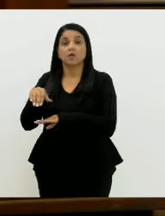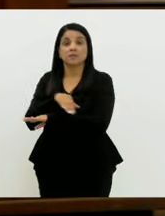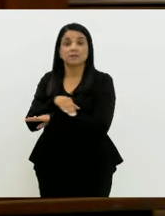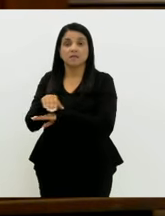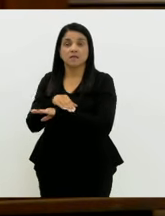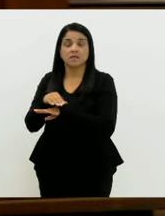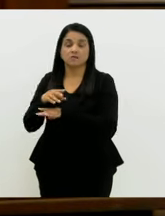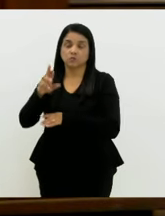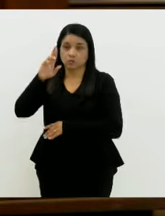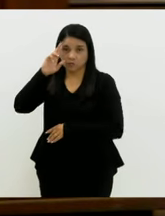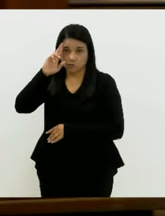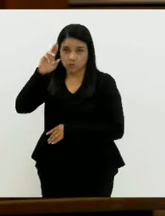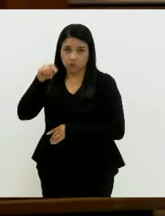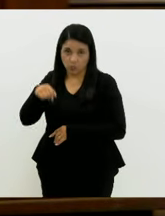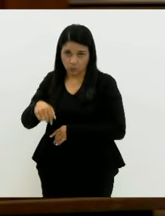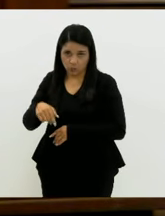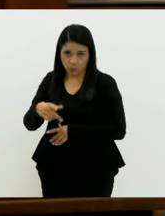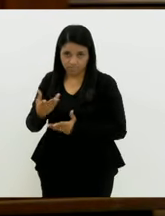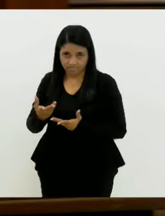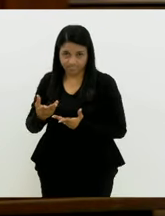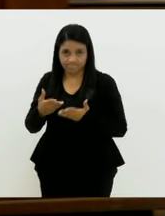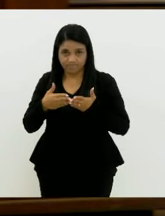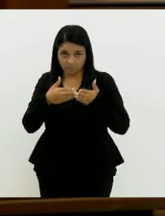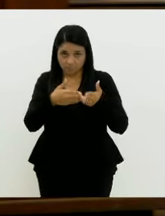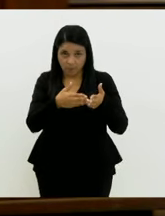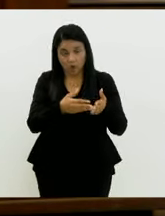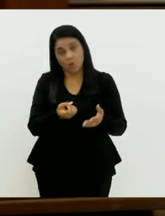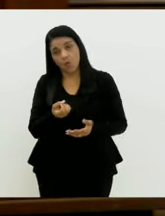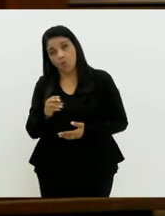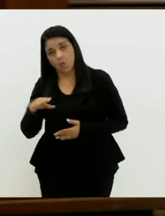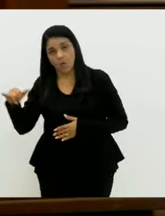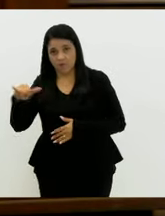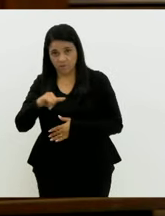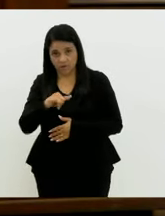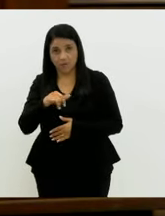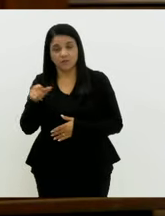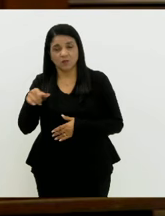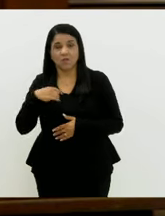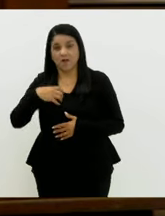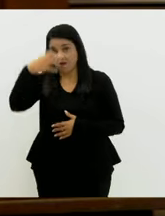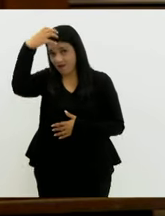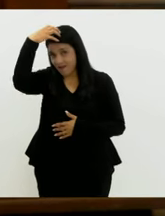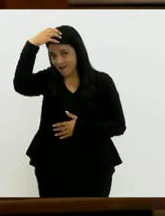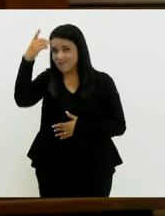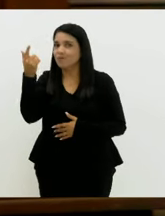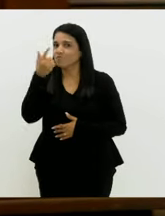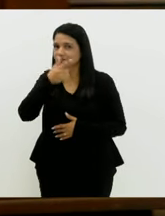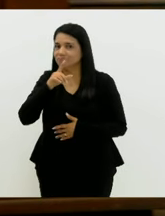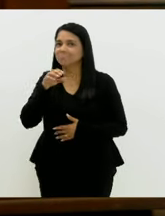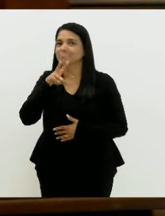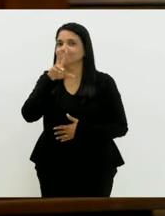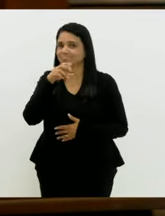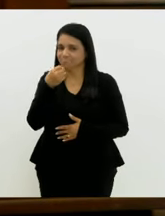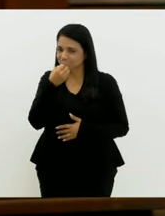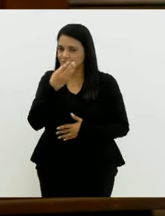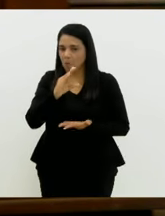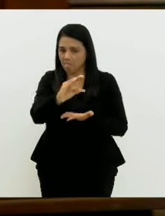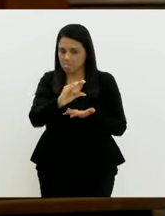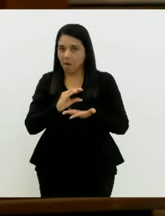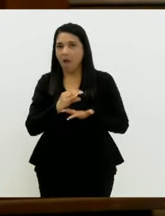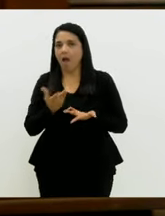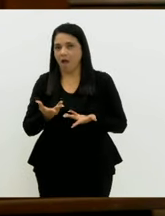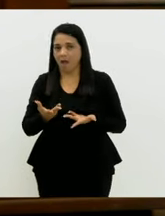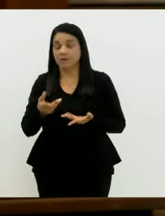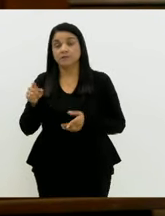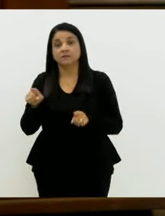seguramente Angra dos Reis vai dar uma boa mordida nesse recurso, deputada Célia Jordão. E o deputado